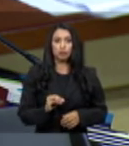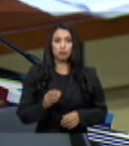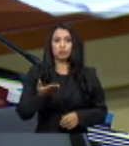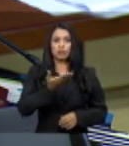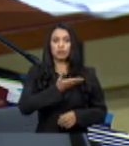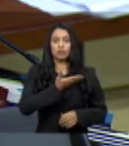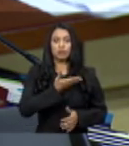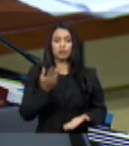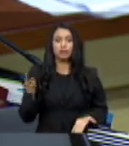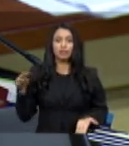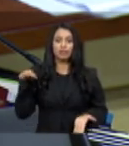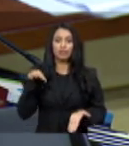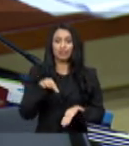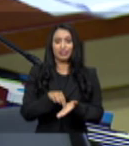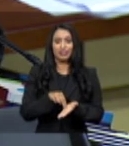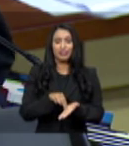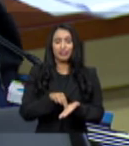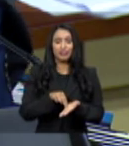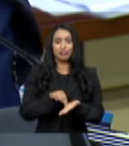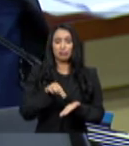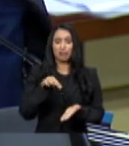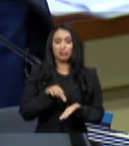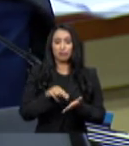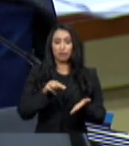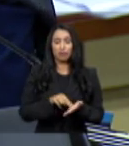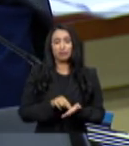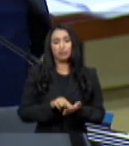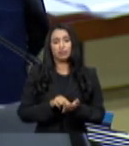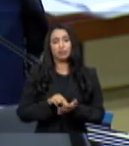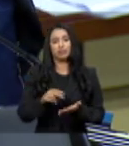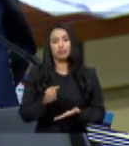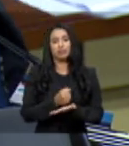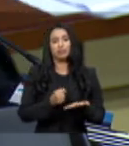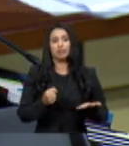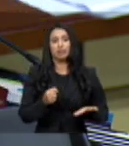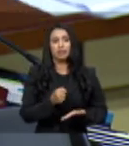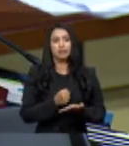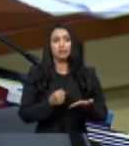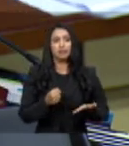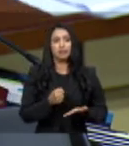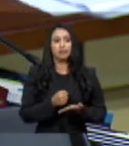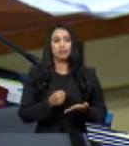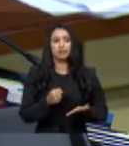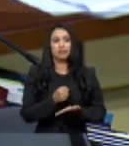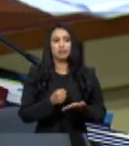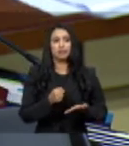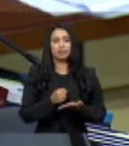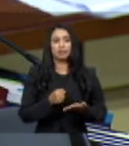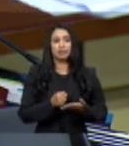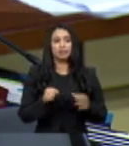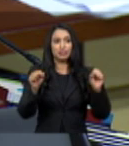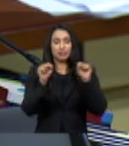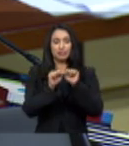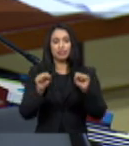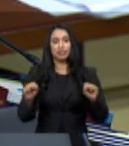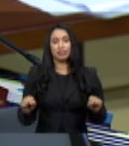na ação de descumprimento de preceito fundamental acerca do sistema penitenciário